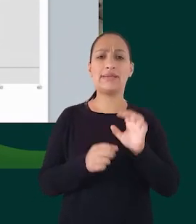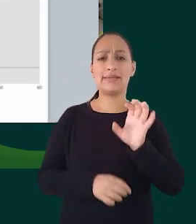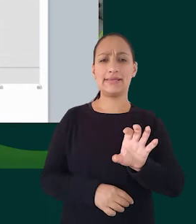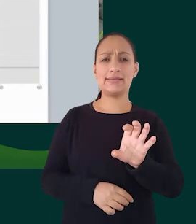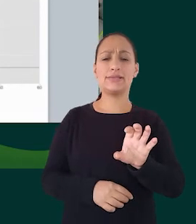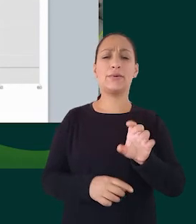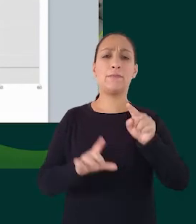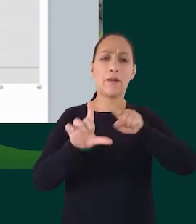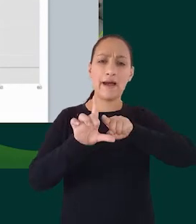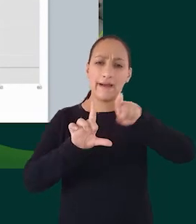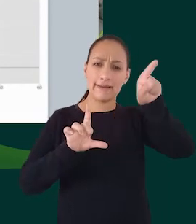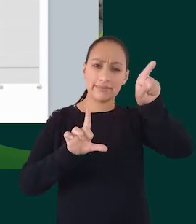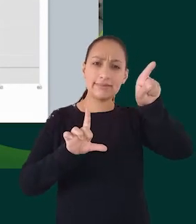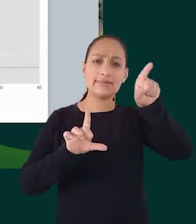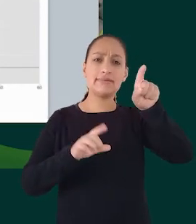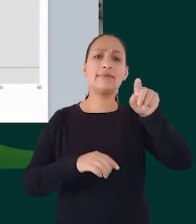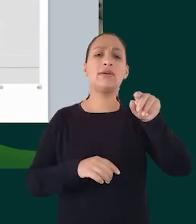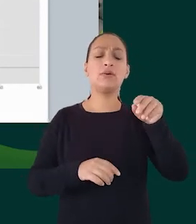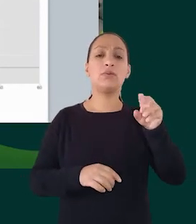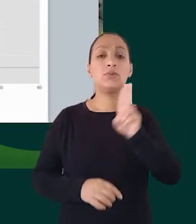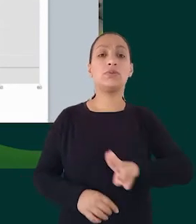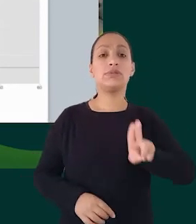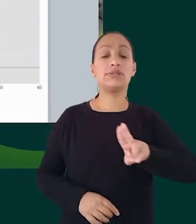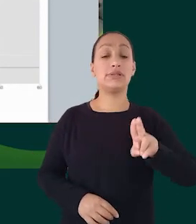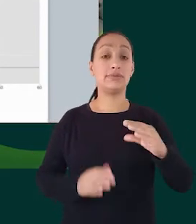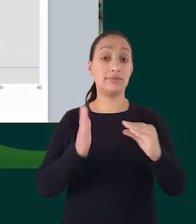reta de regressão linear, usando dados reais,